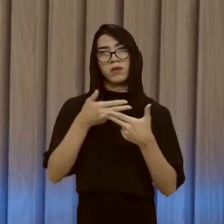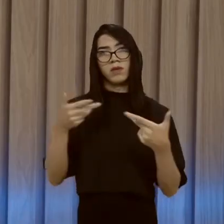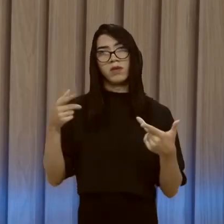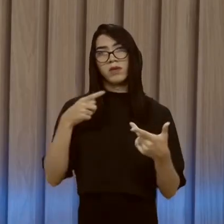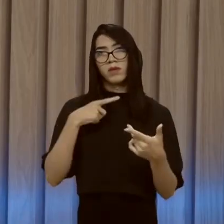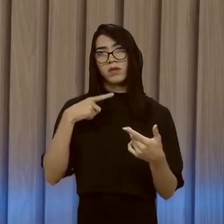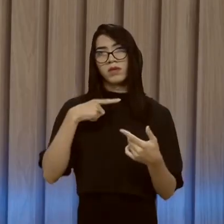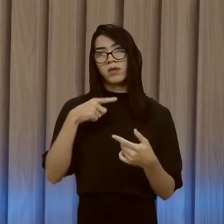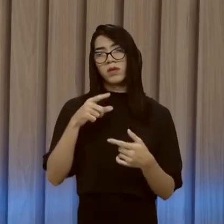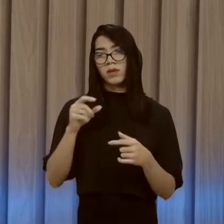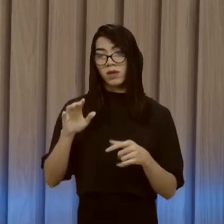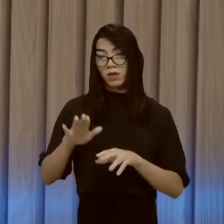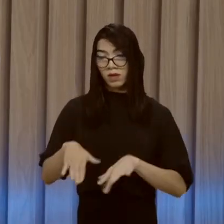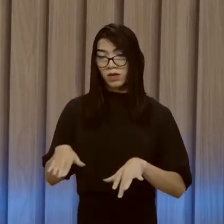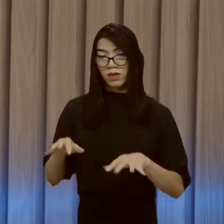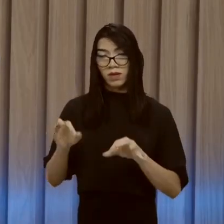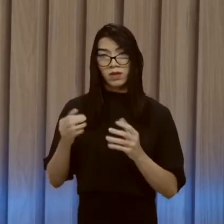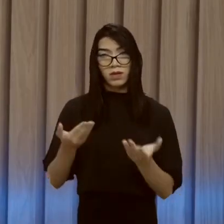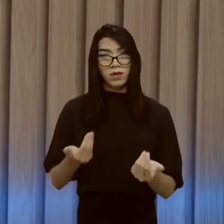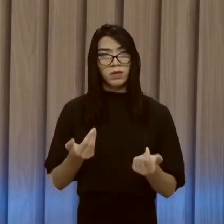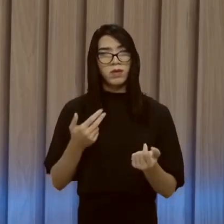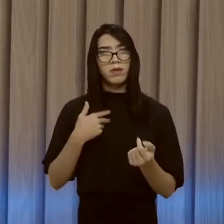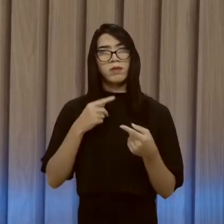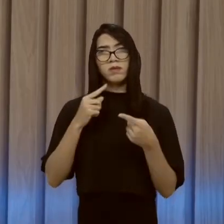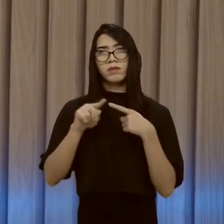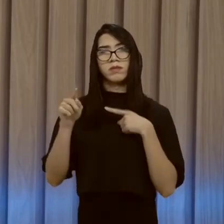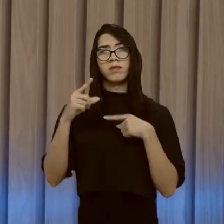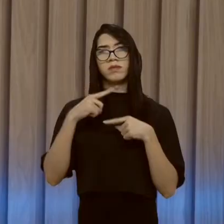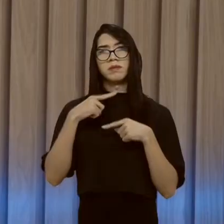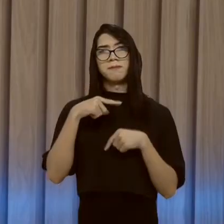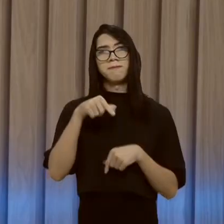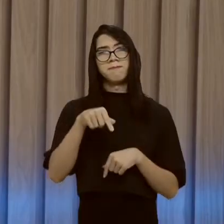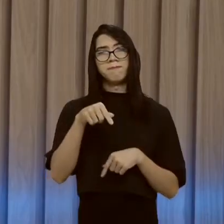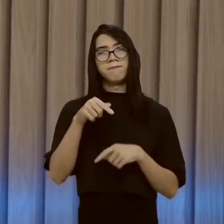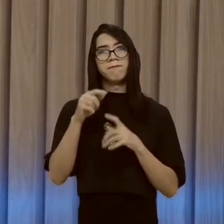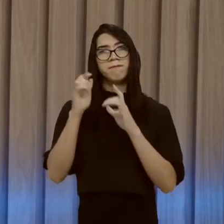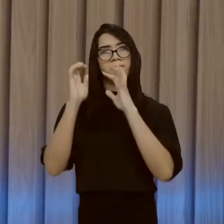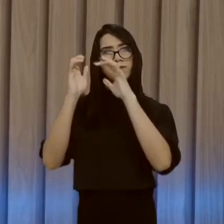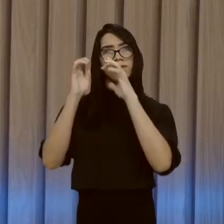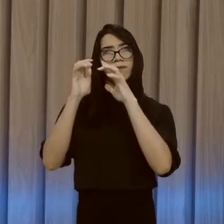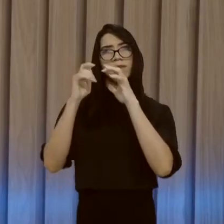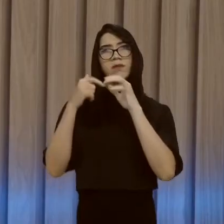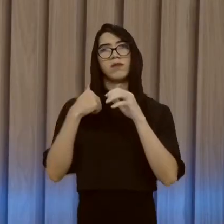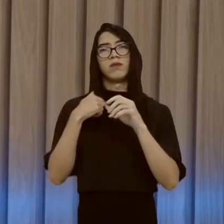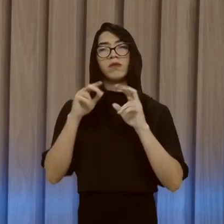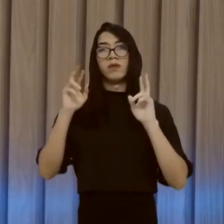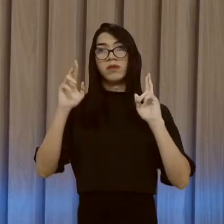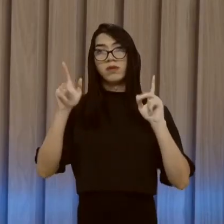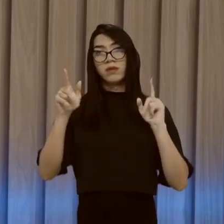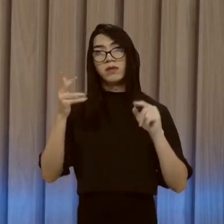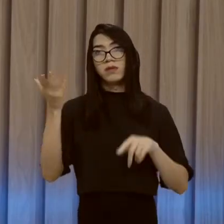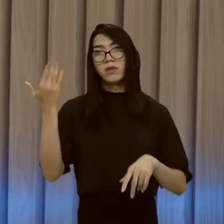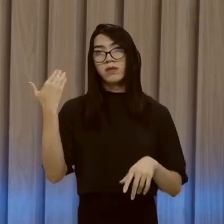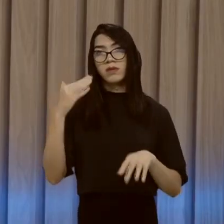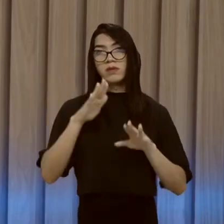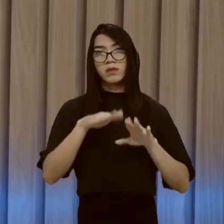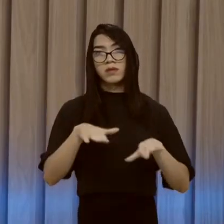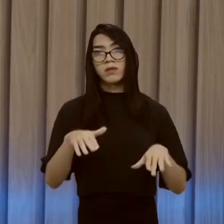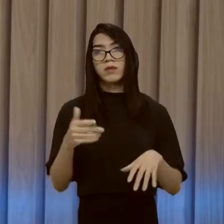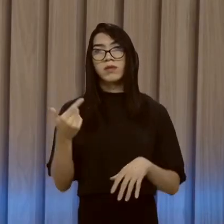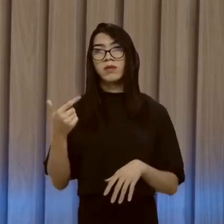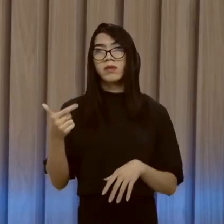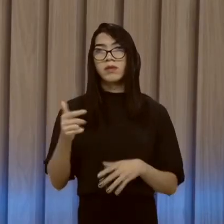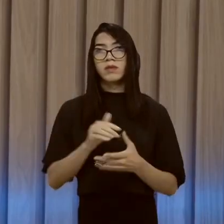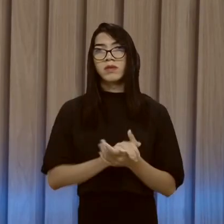lidar com aquilo. Então é como se esse adolescente ficasse em alerta constante, né? Diferente da época das crianças de antigamente. Não existia